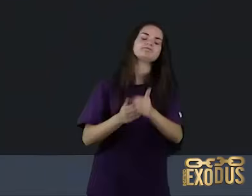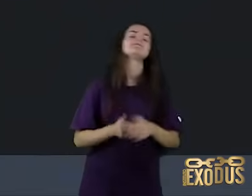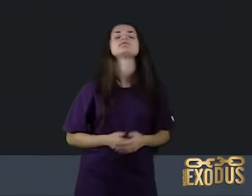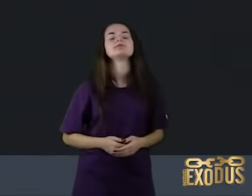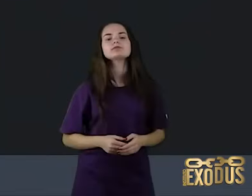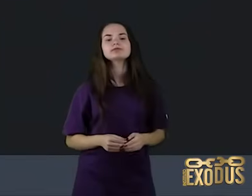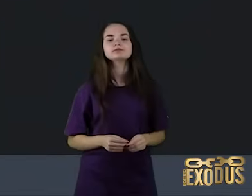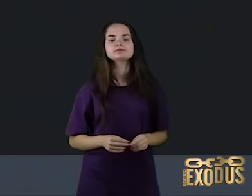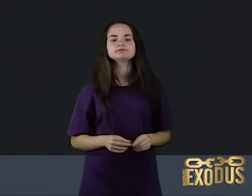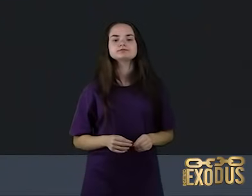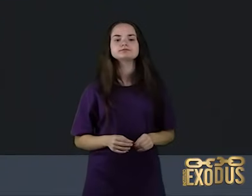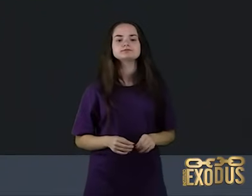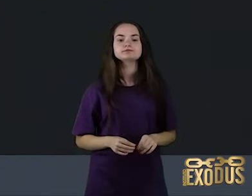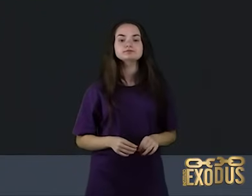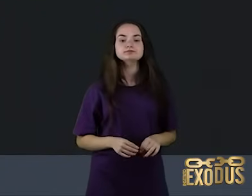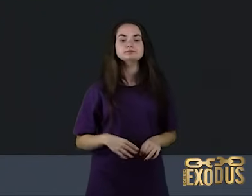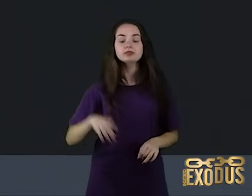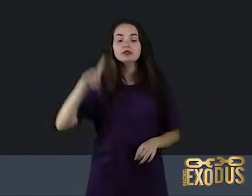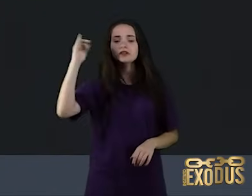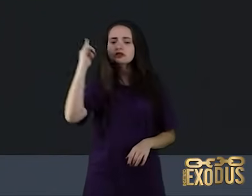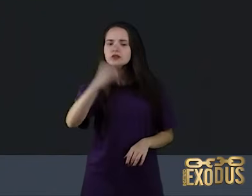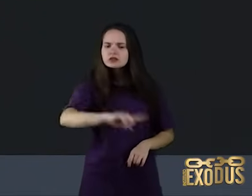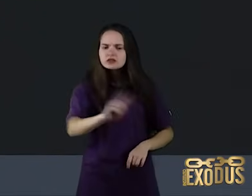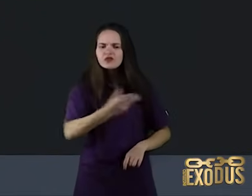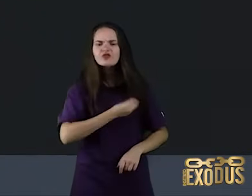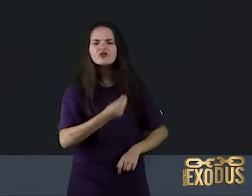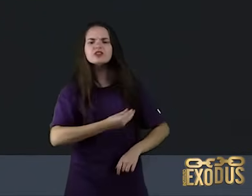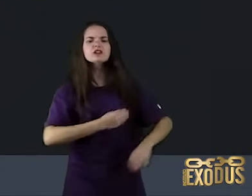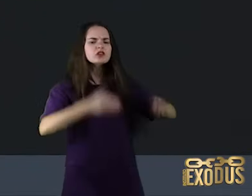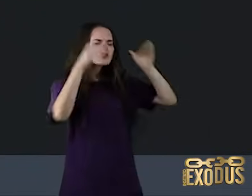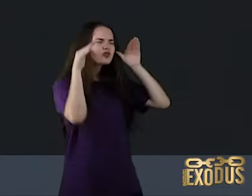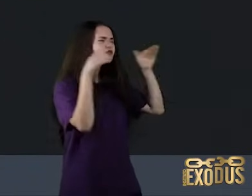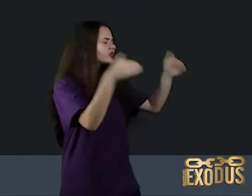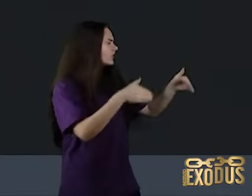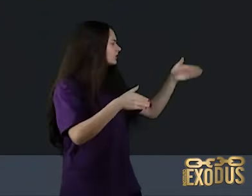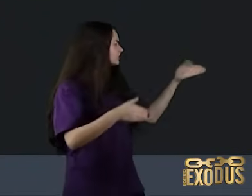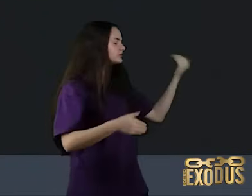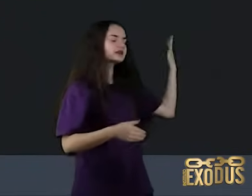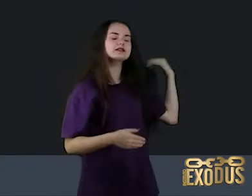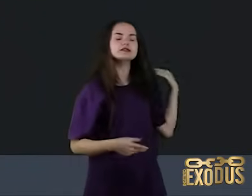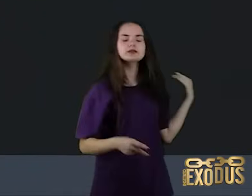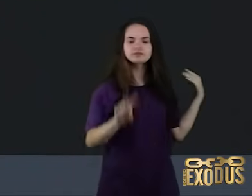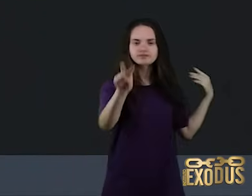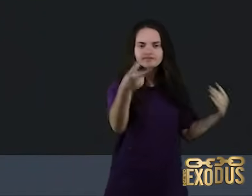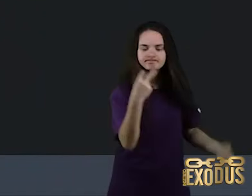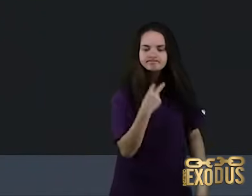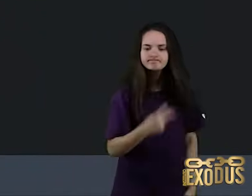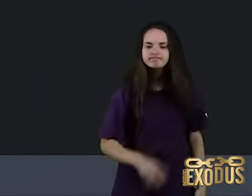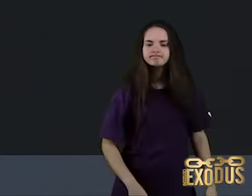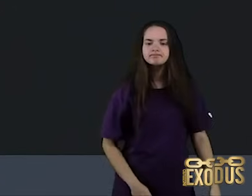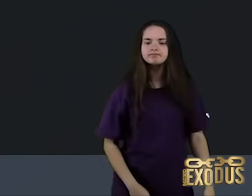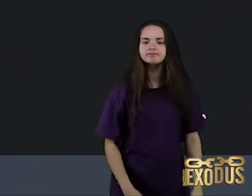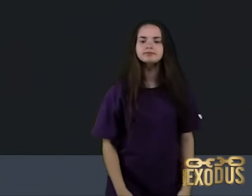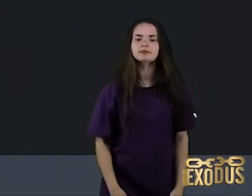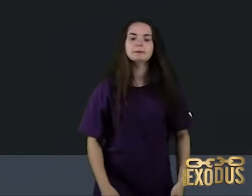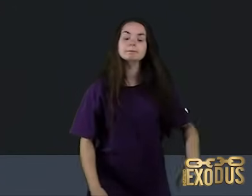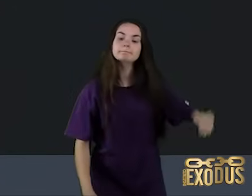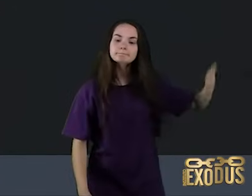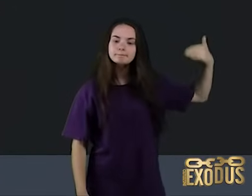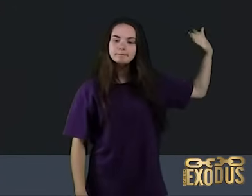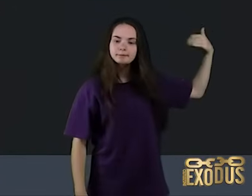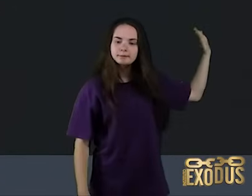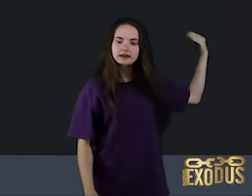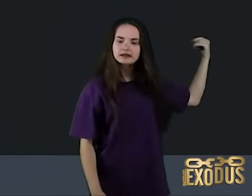foi não vivam no passado olhe para mim o